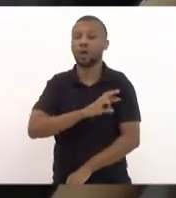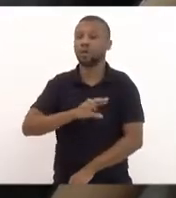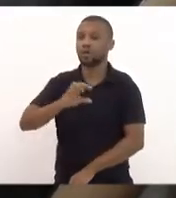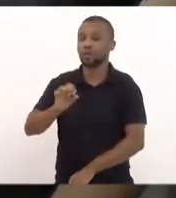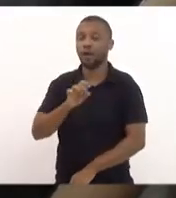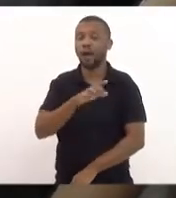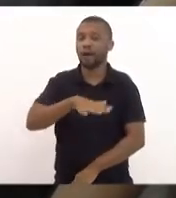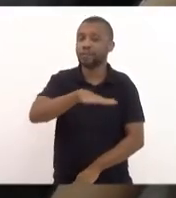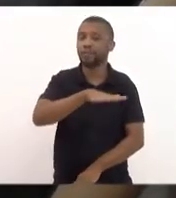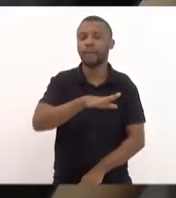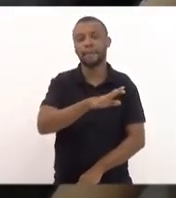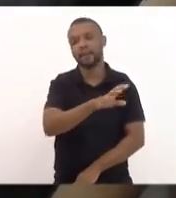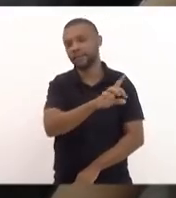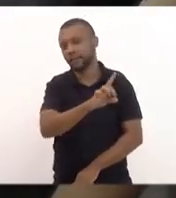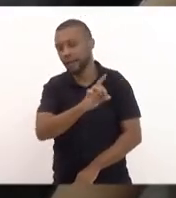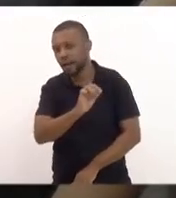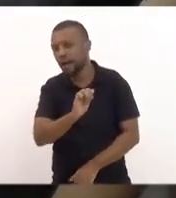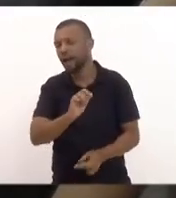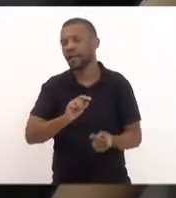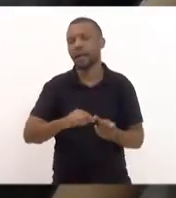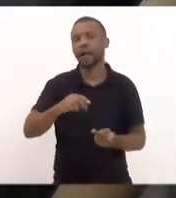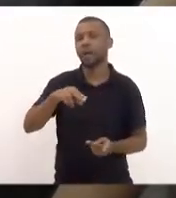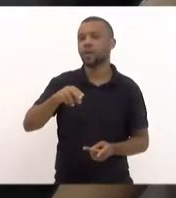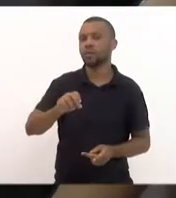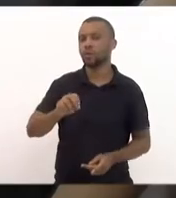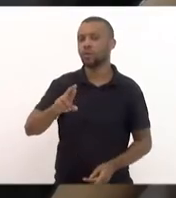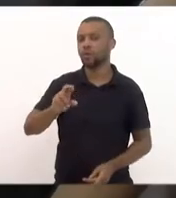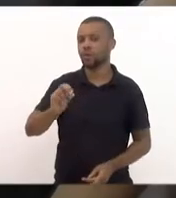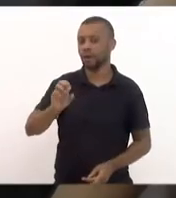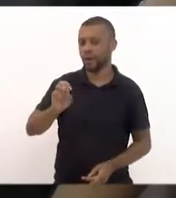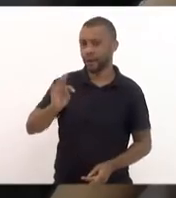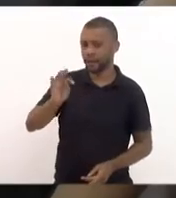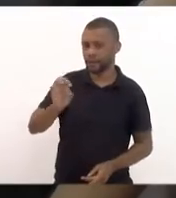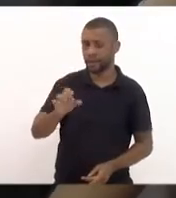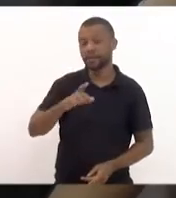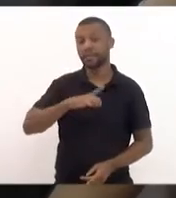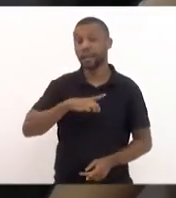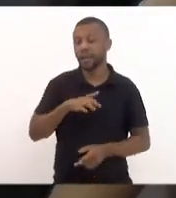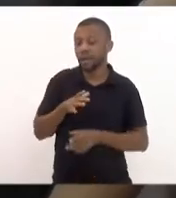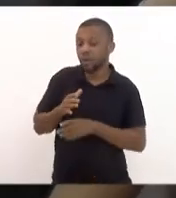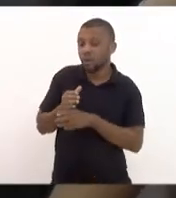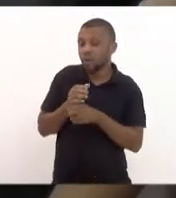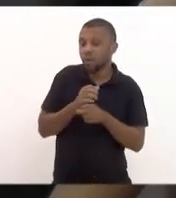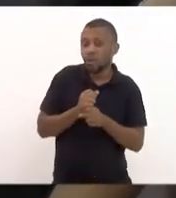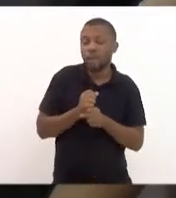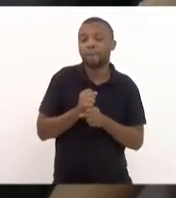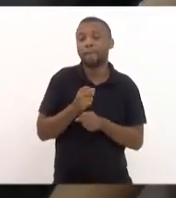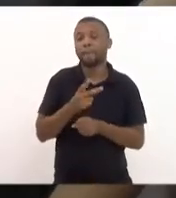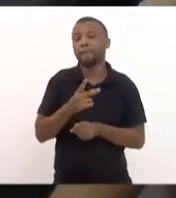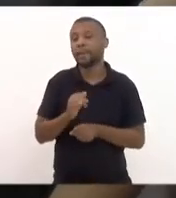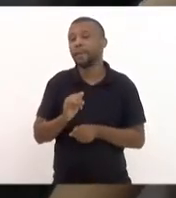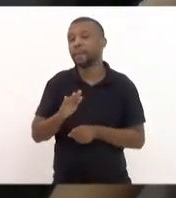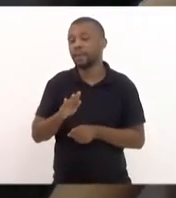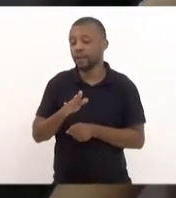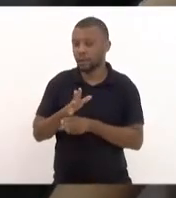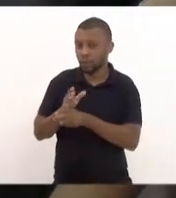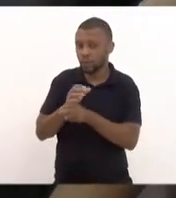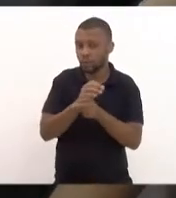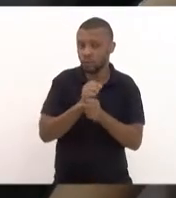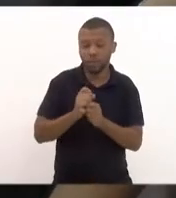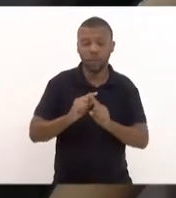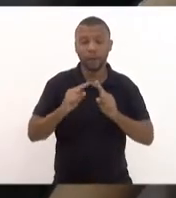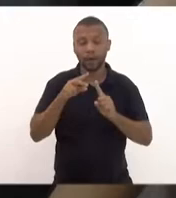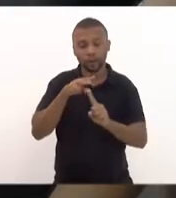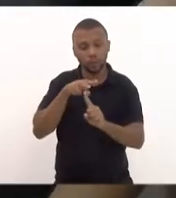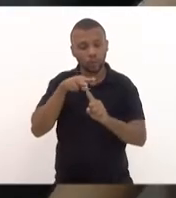Noroeste Fluminense, né? Que é que tem a menor PIB per capita. Mas, na verdade, do ponto de vista da